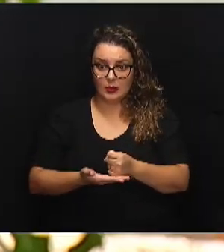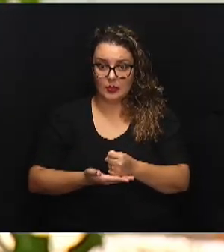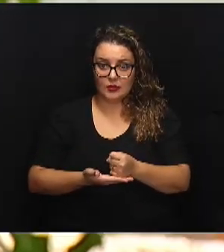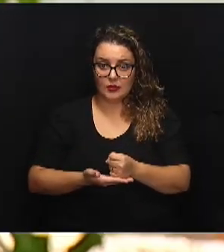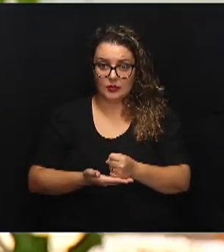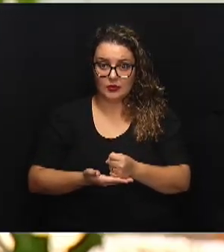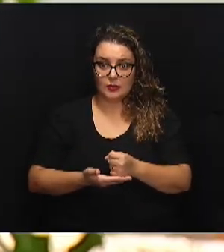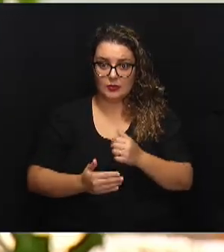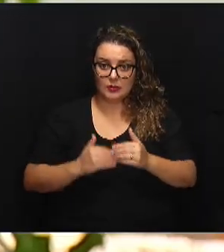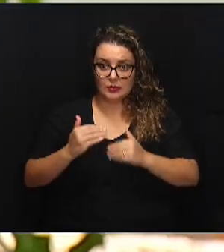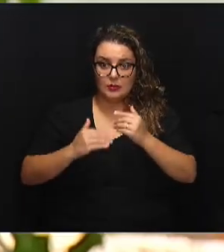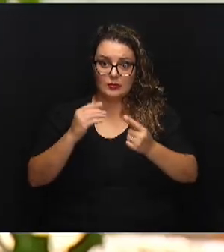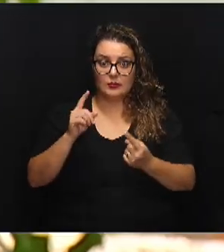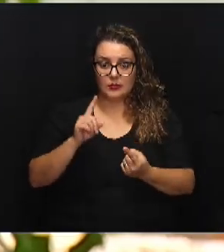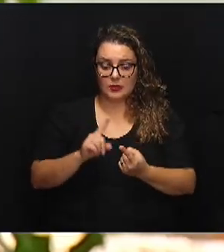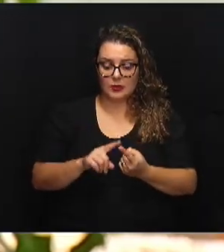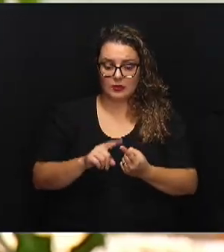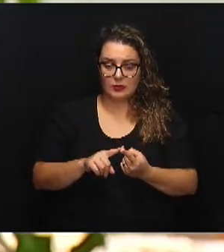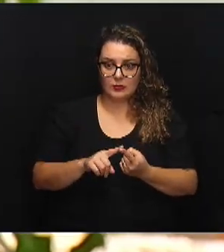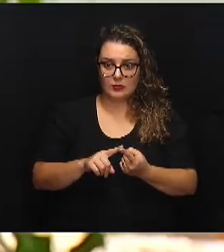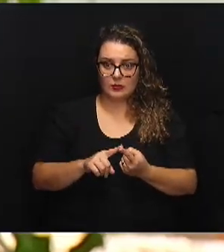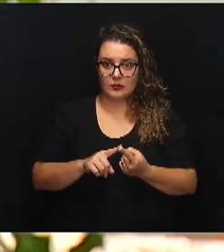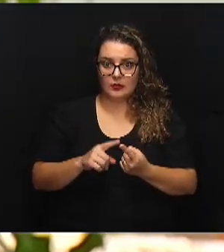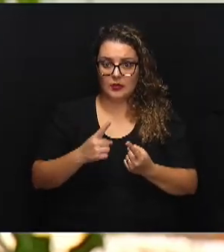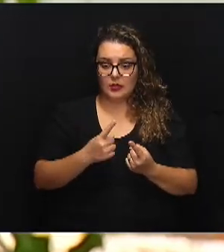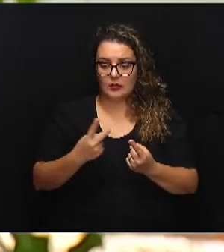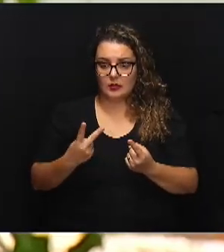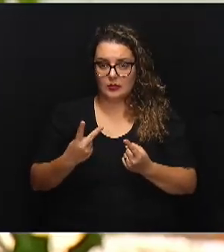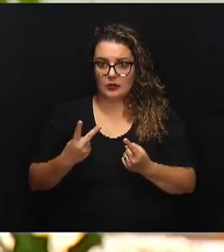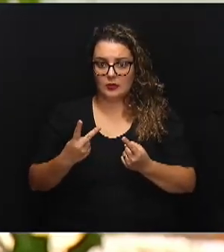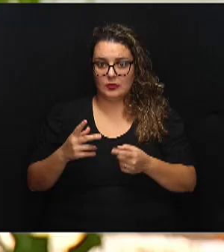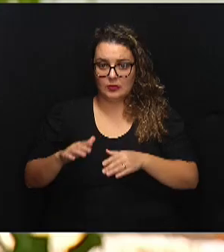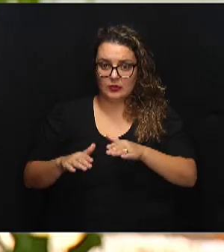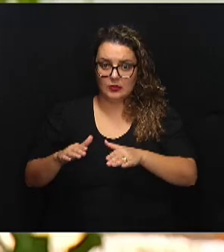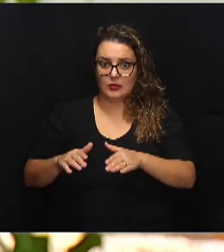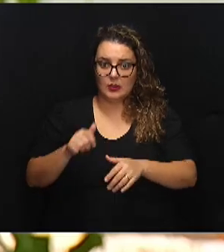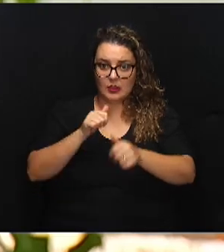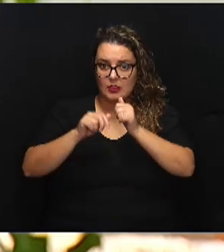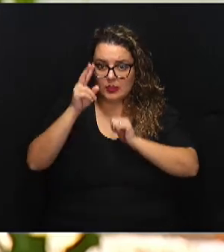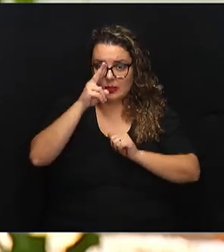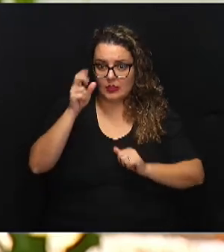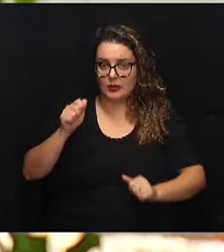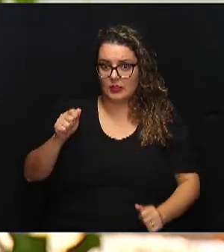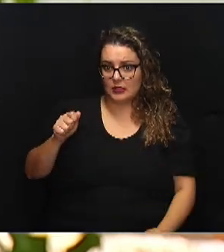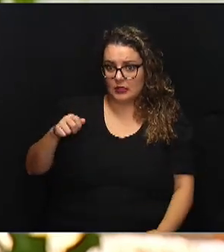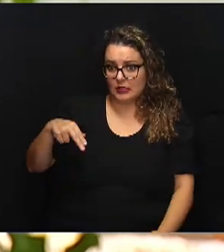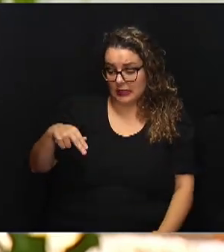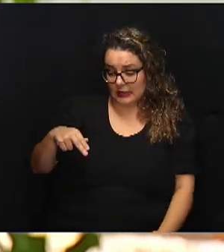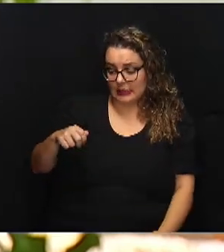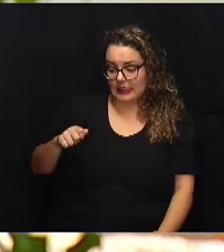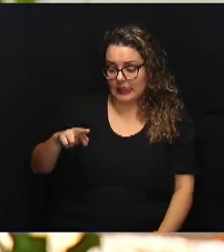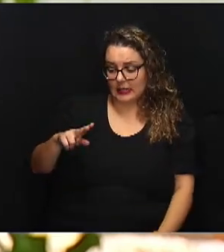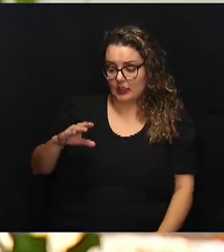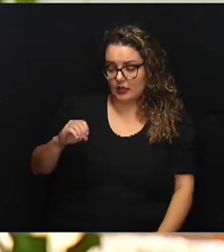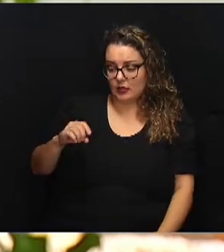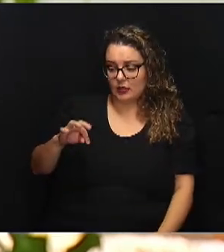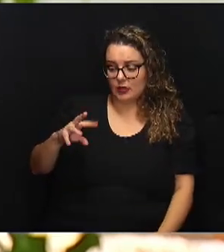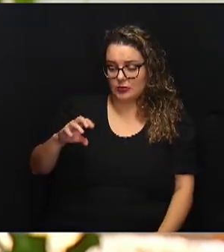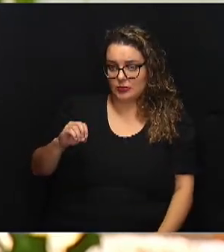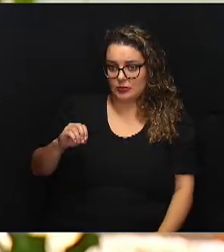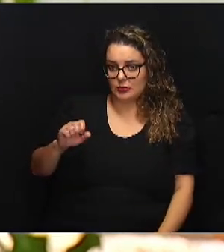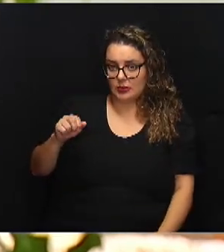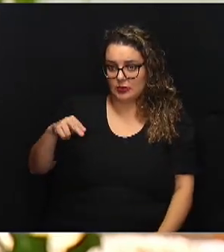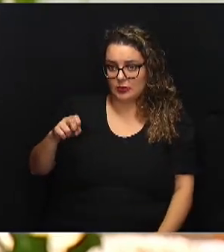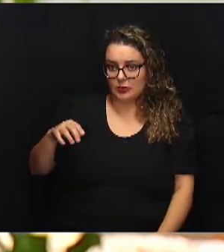da recuperação. 12 passos de Alcoólicos e Narcóticos Anônimos, a